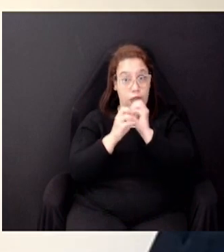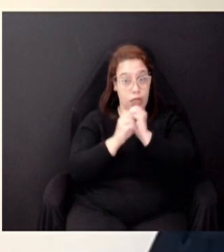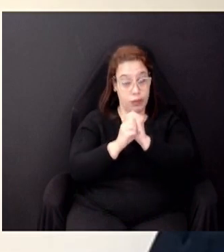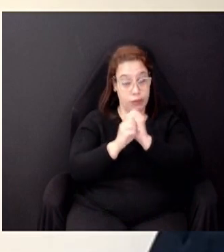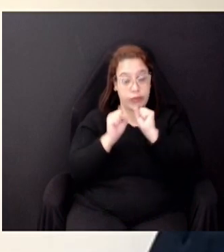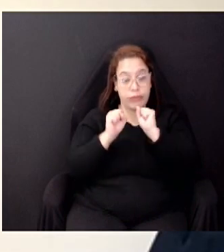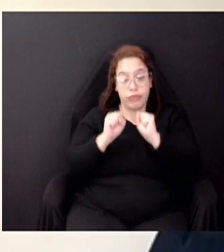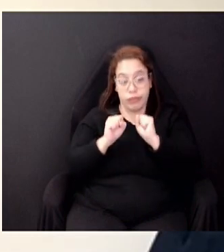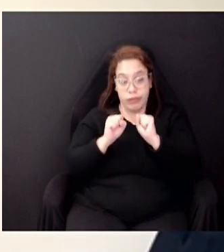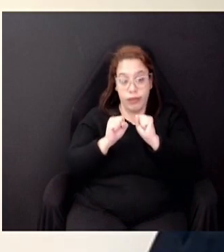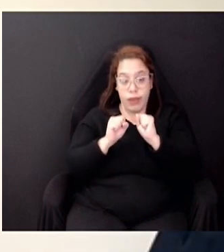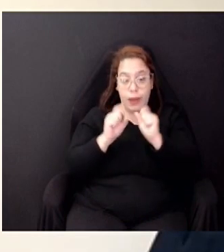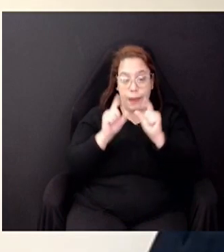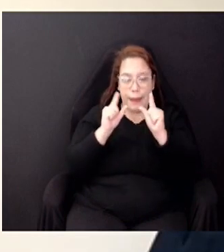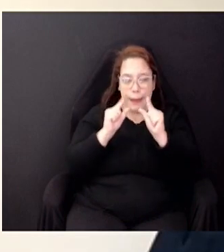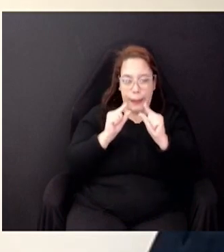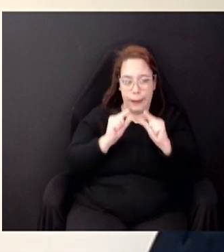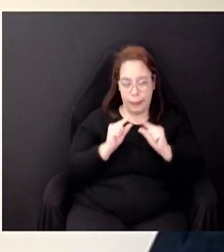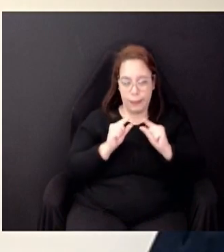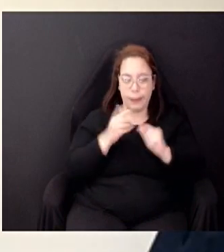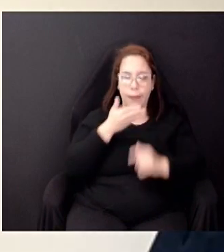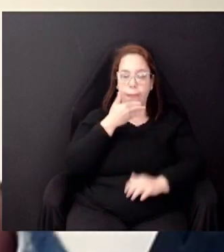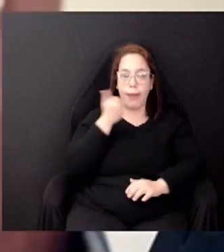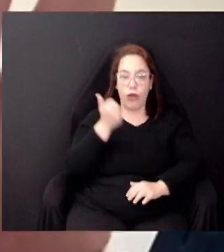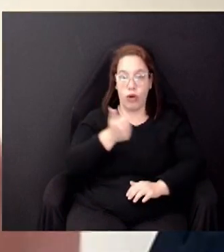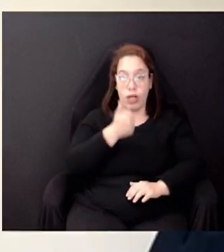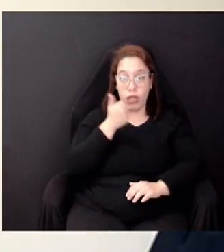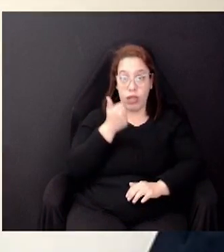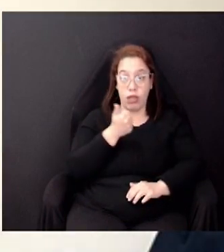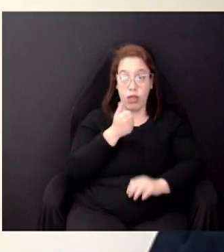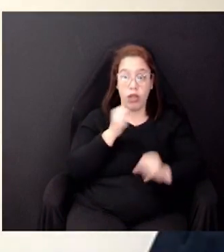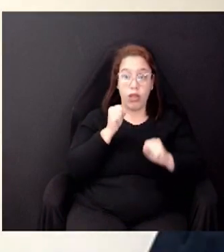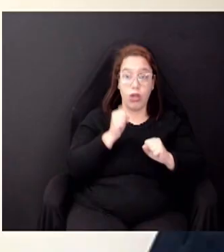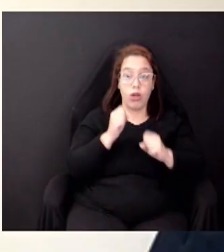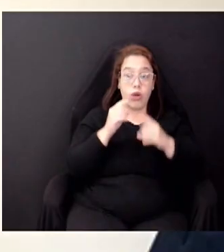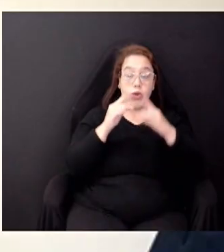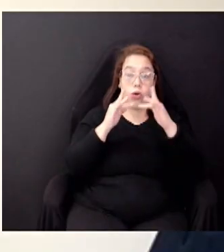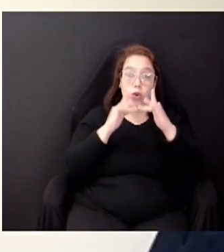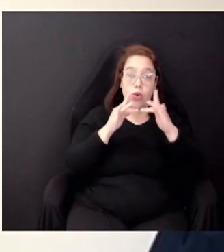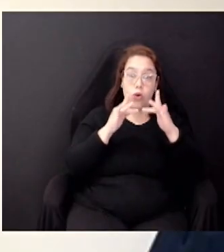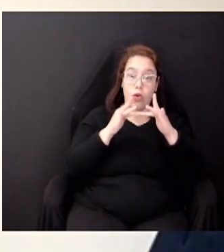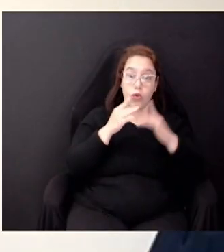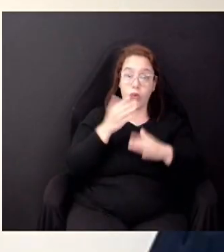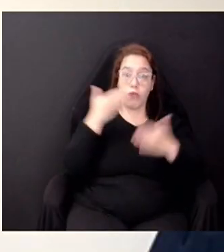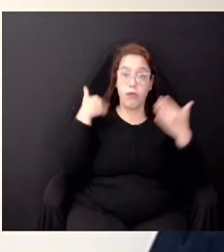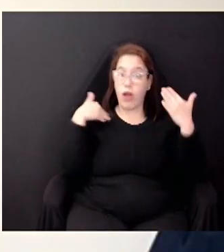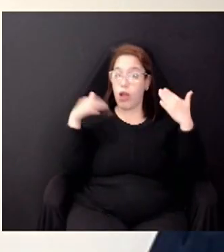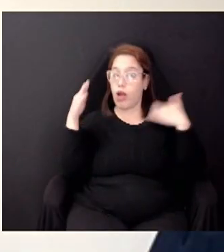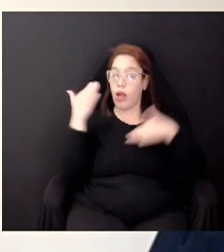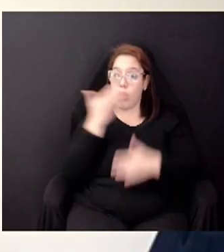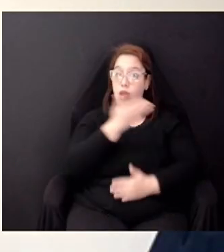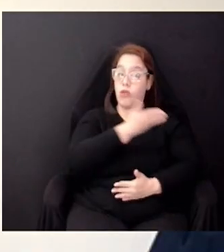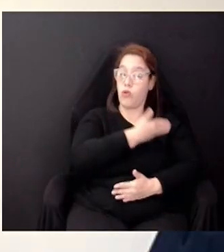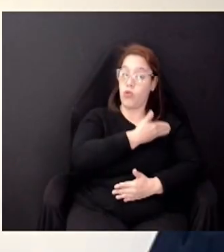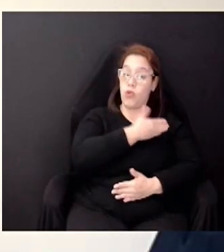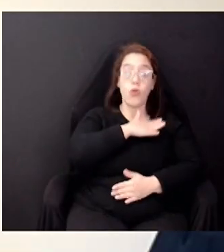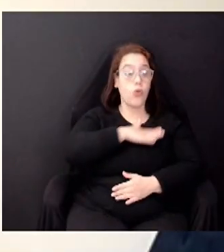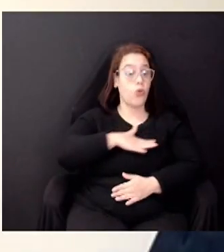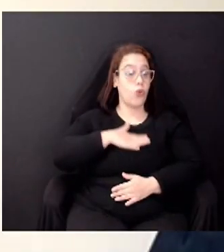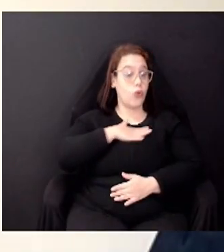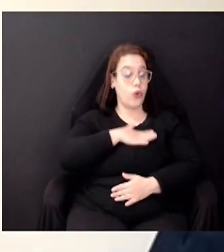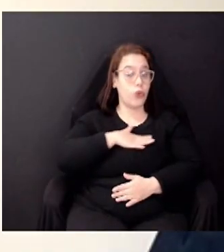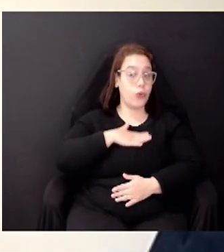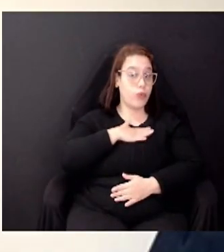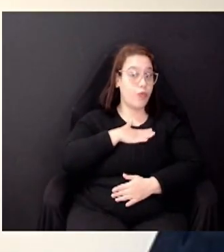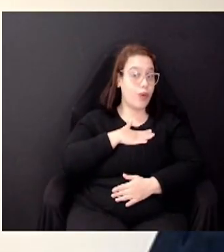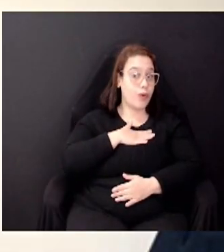uma amenizada, né? Eu posso combinar passeio com amigos, se é uma coisa que eu gosto, uma amiga querida com quem eu me